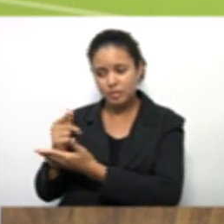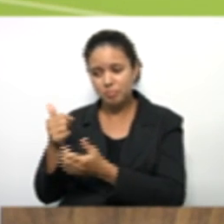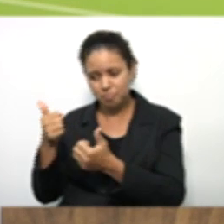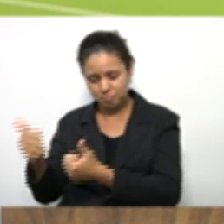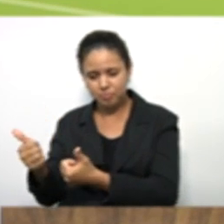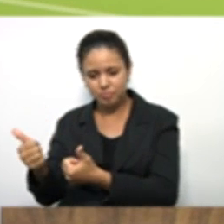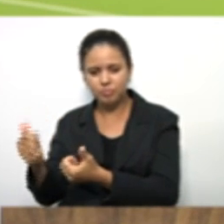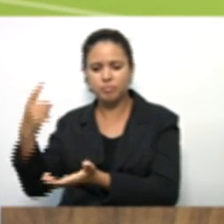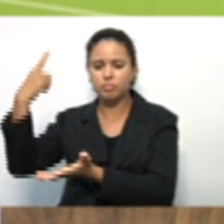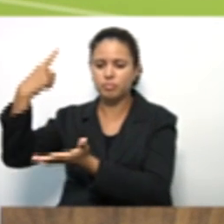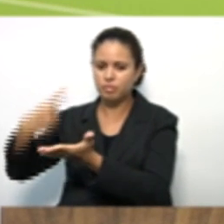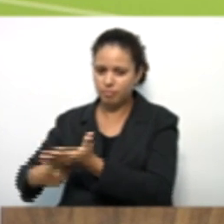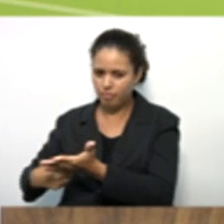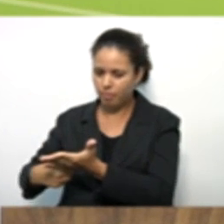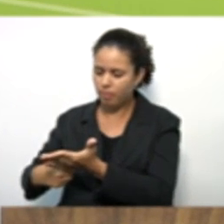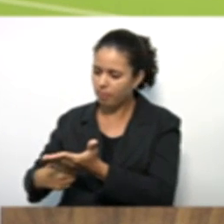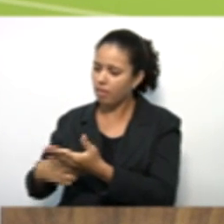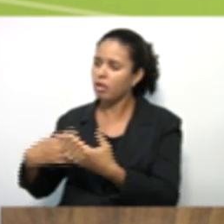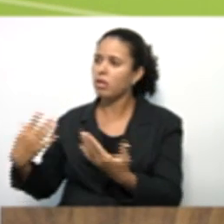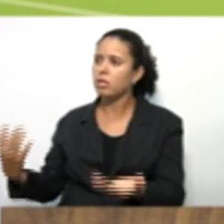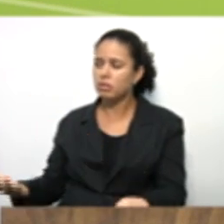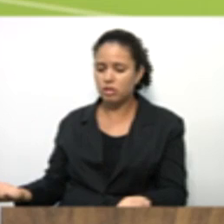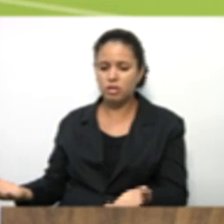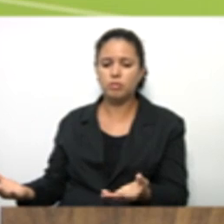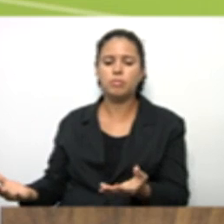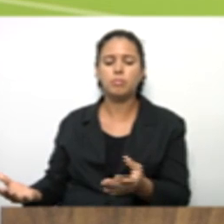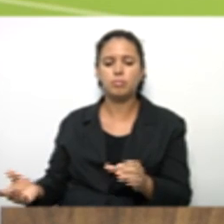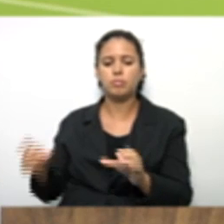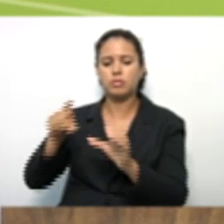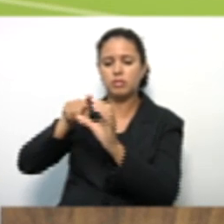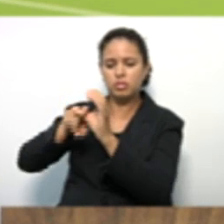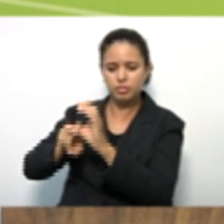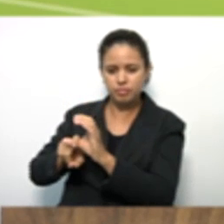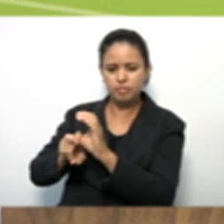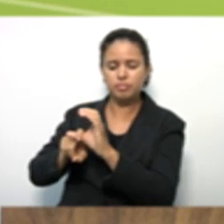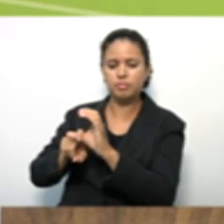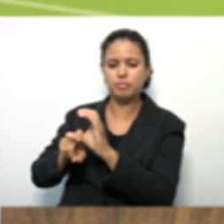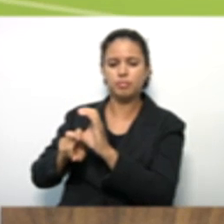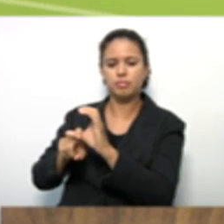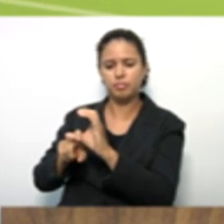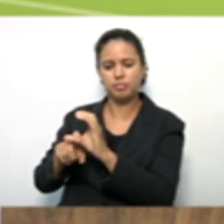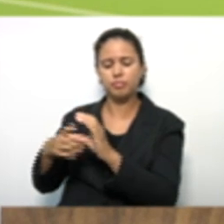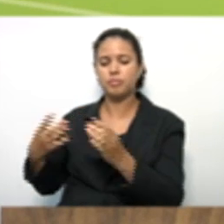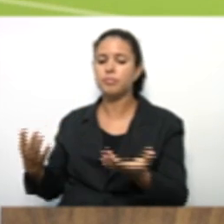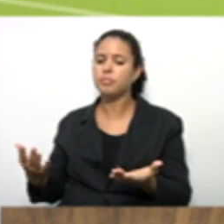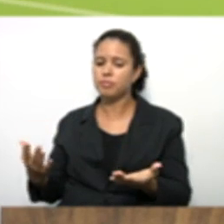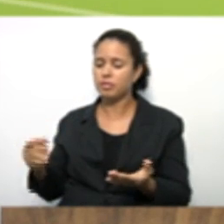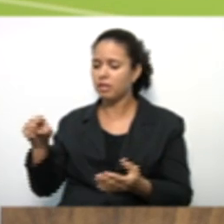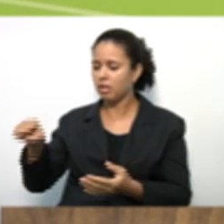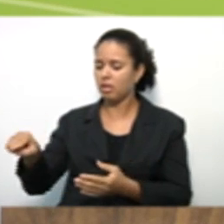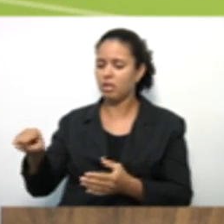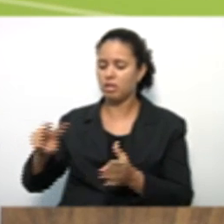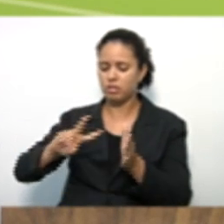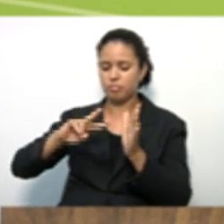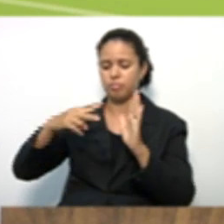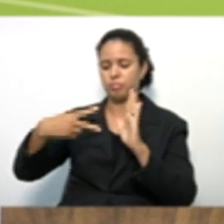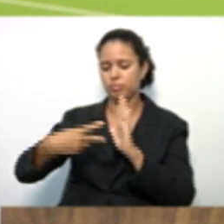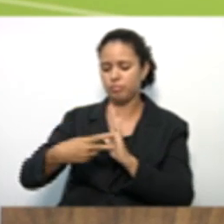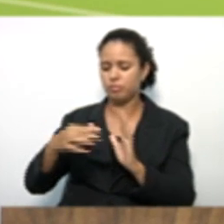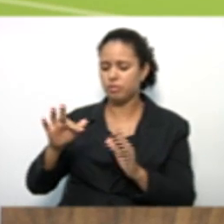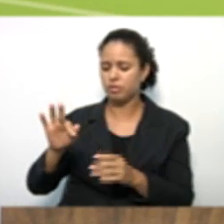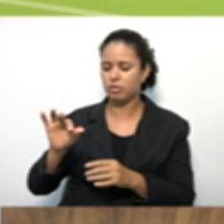adquiriu com essa pessoa que te forneceu um produto é o que? Se chama fornecedores a